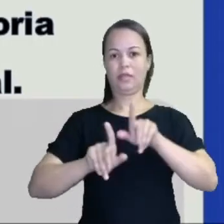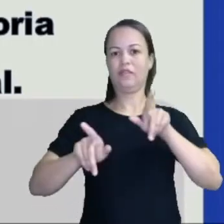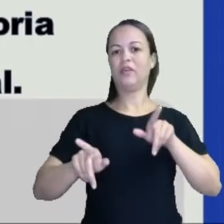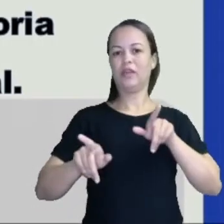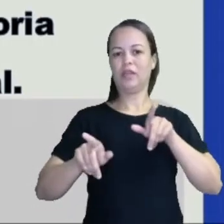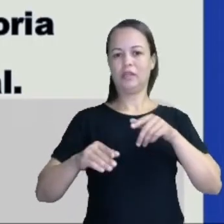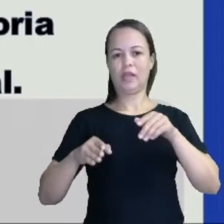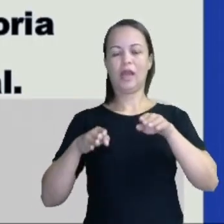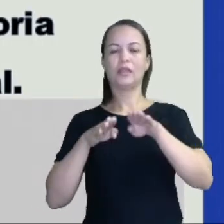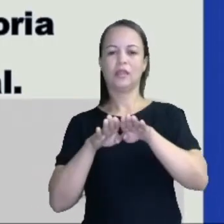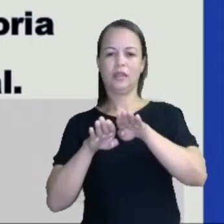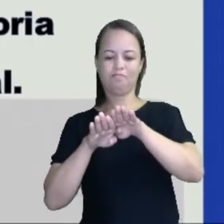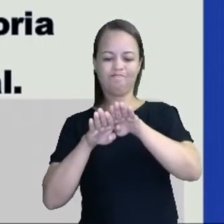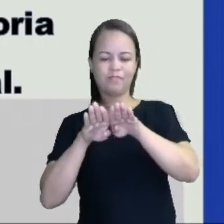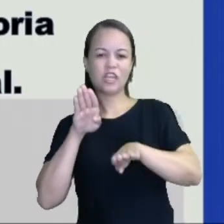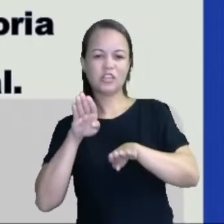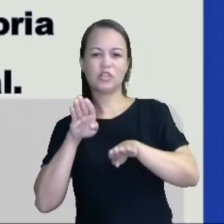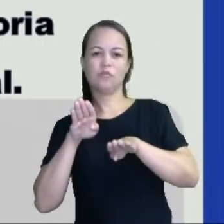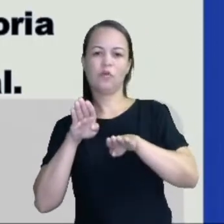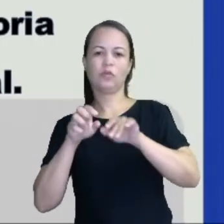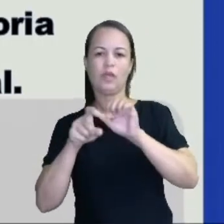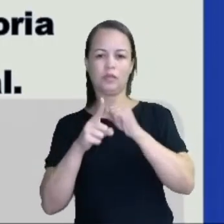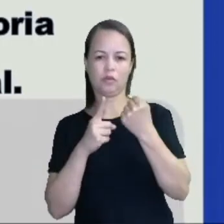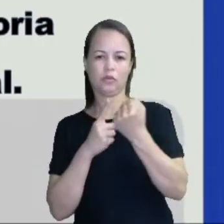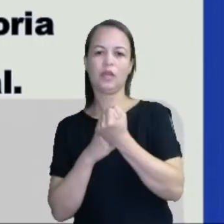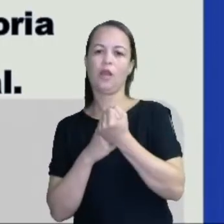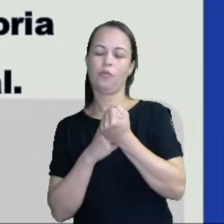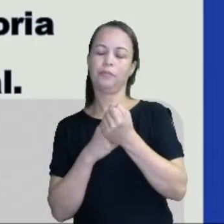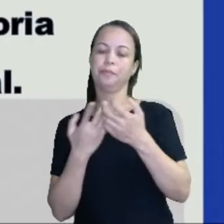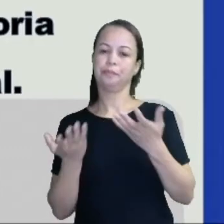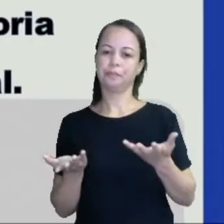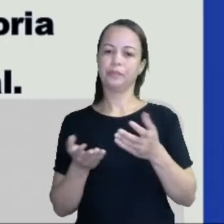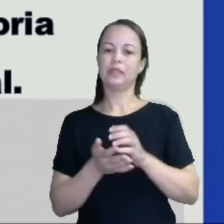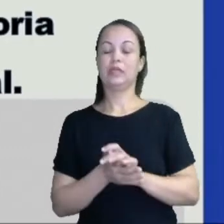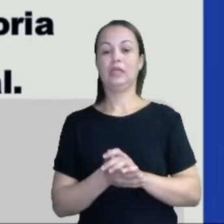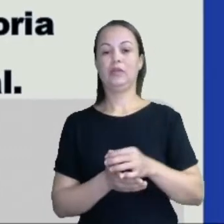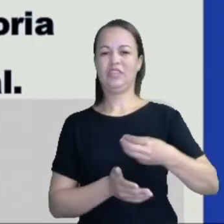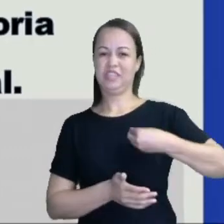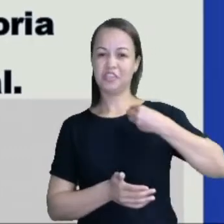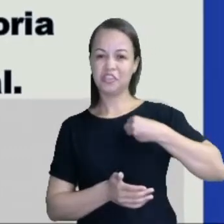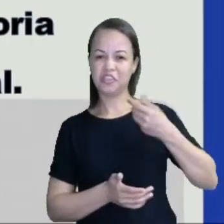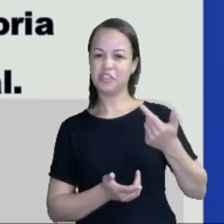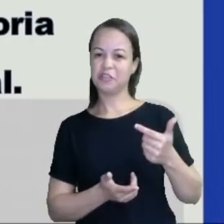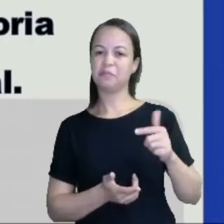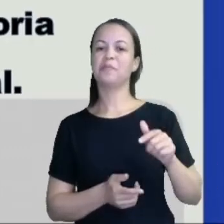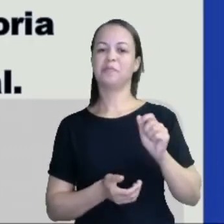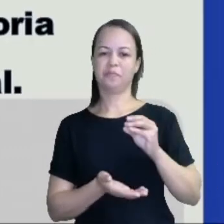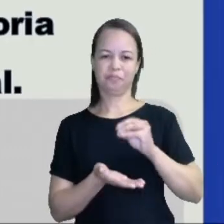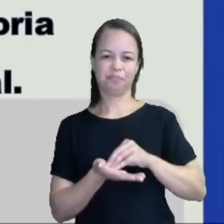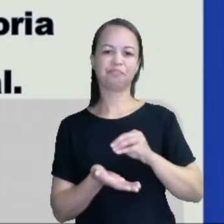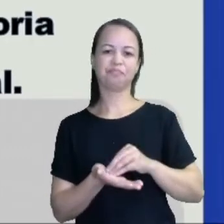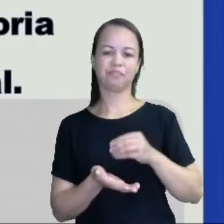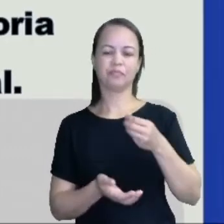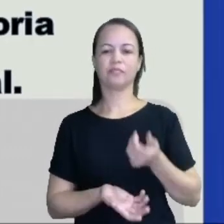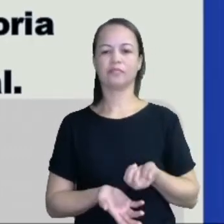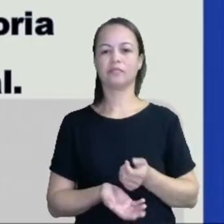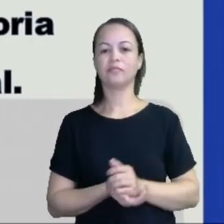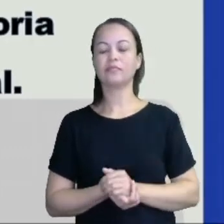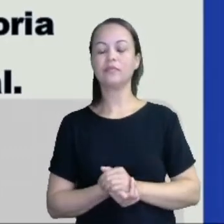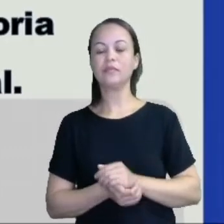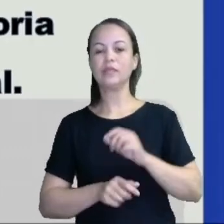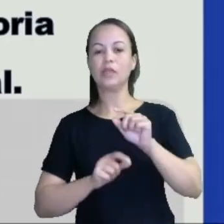diferença, desigualdade social, onde não era para existir, mas existe, por diversos fatores, certo? Um deles